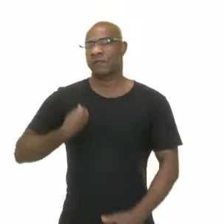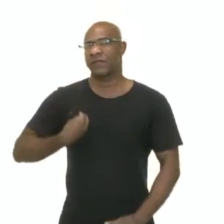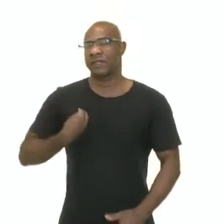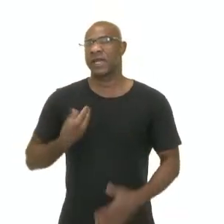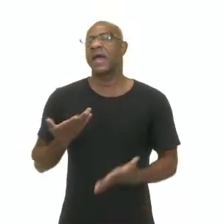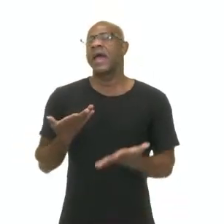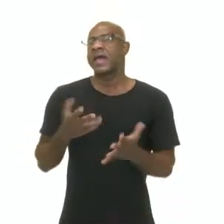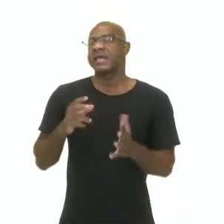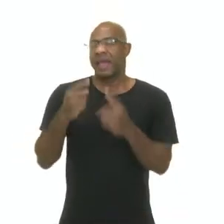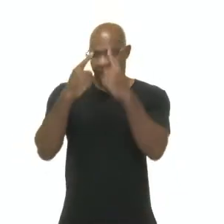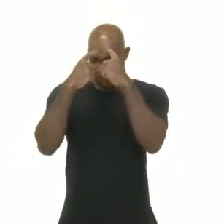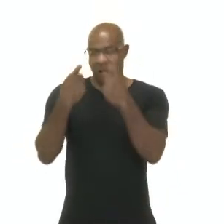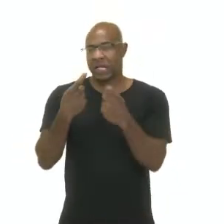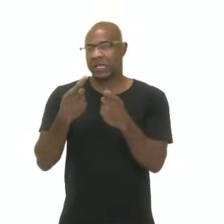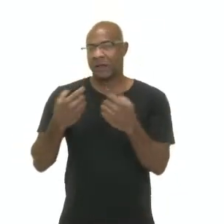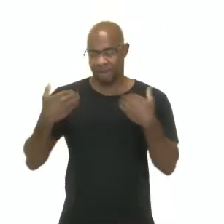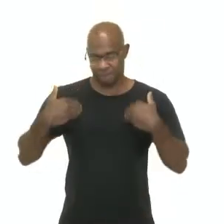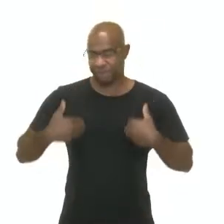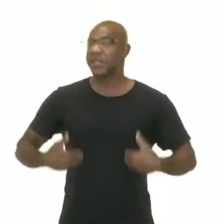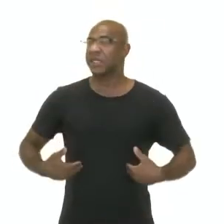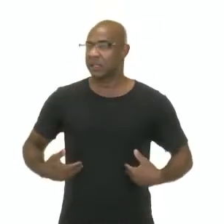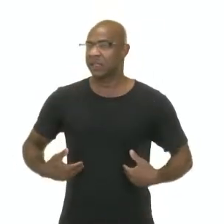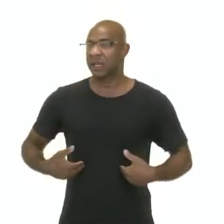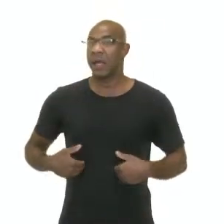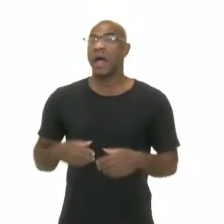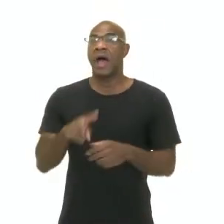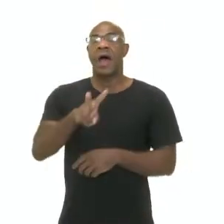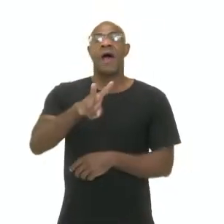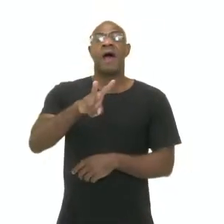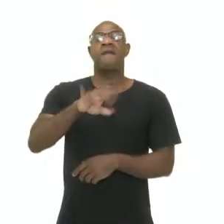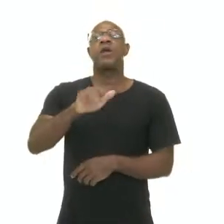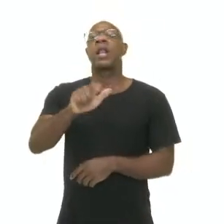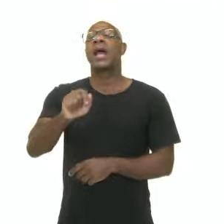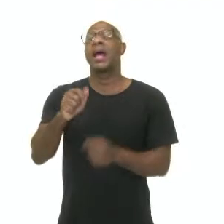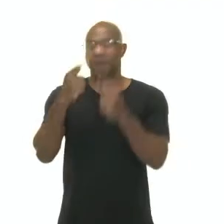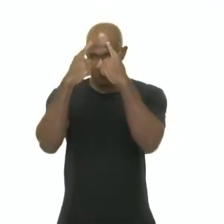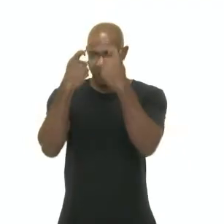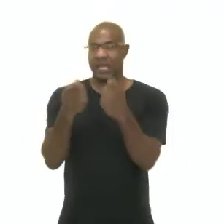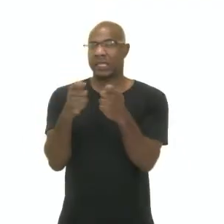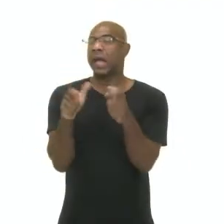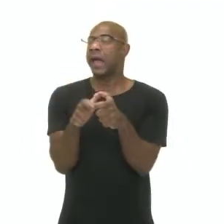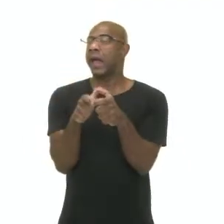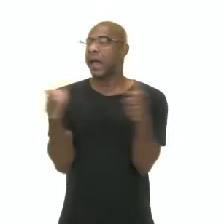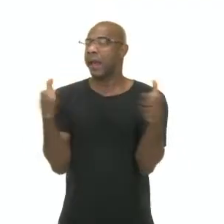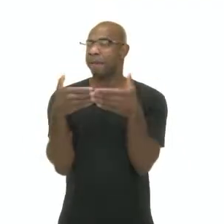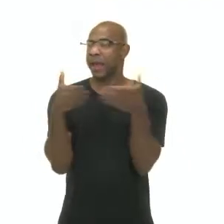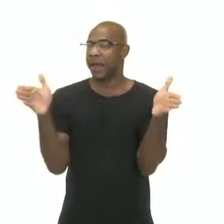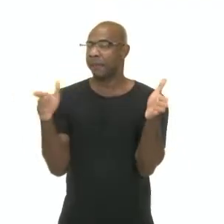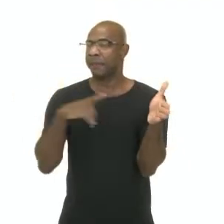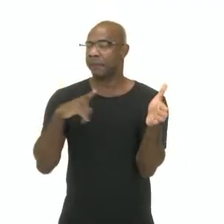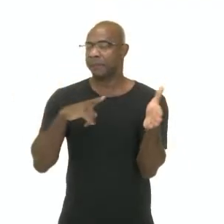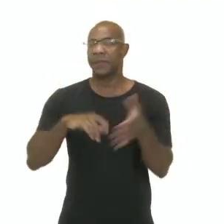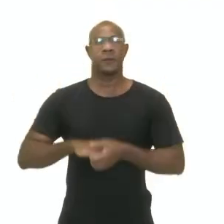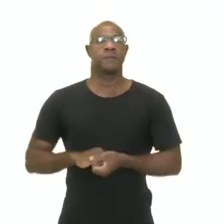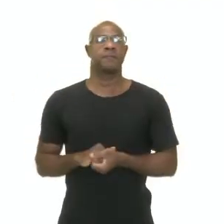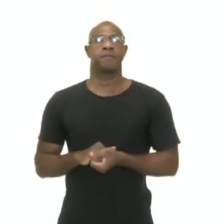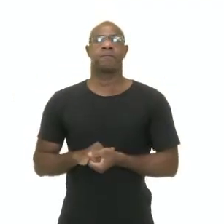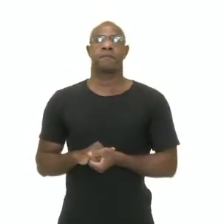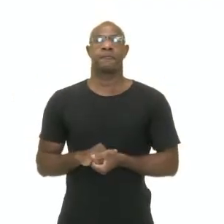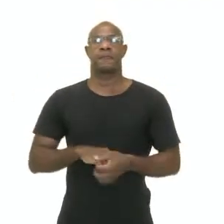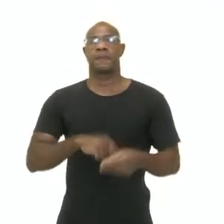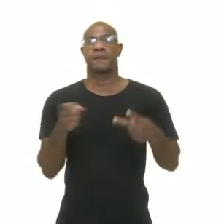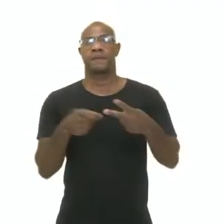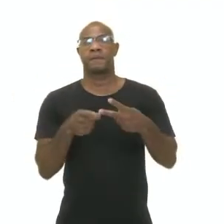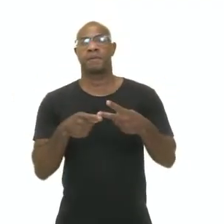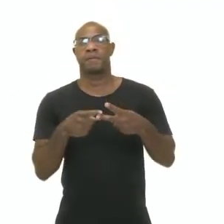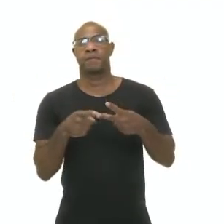física. A violência é muito mais ampla do que essa questão da parte física, digamos assim. Nós temos